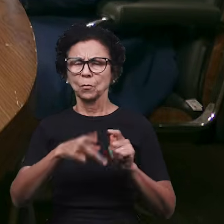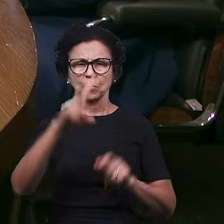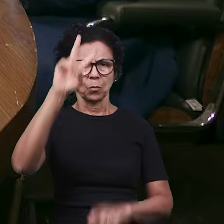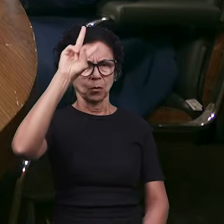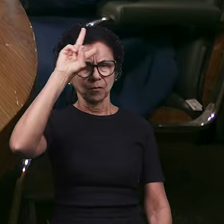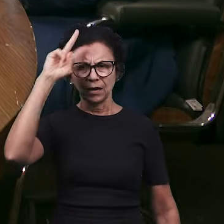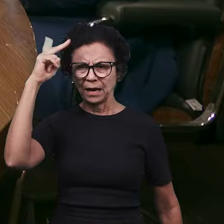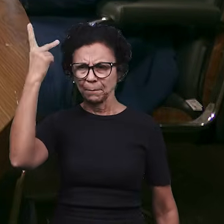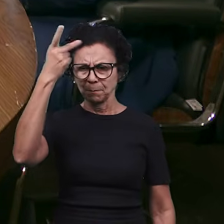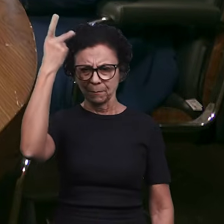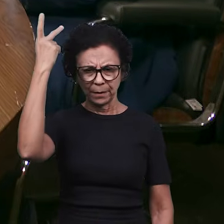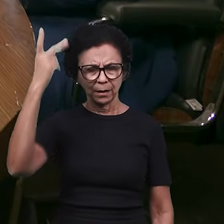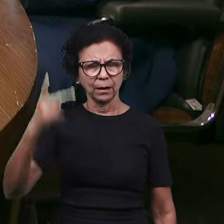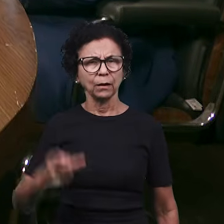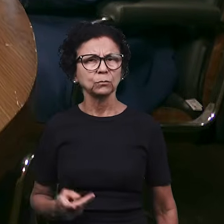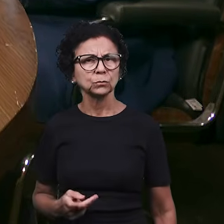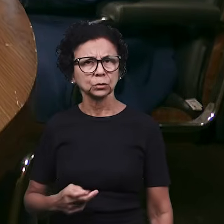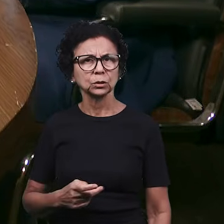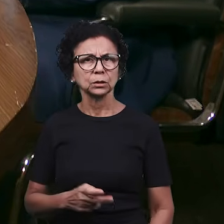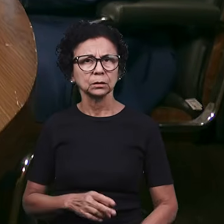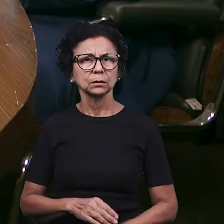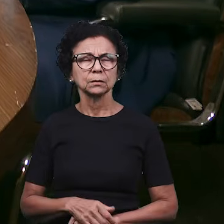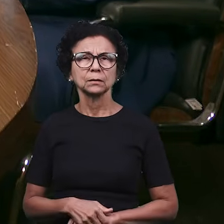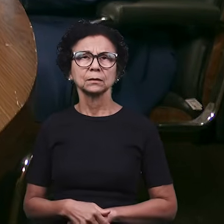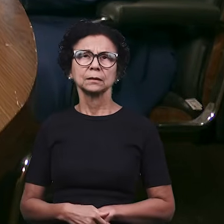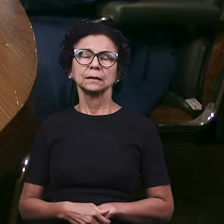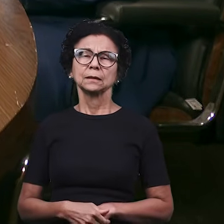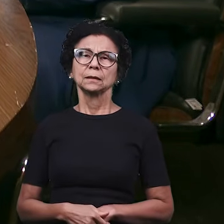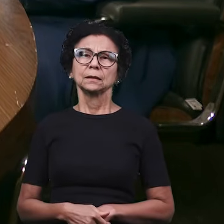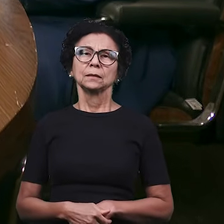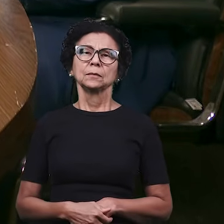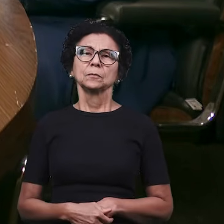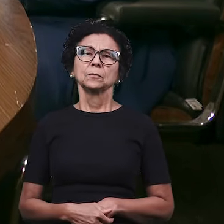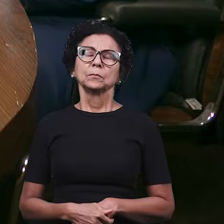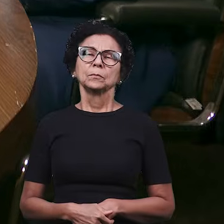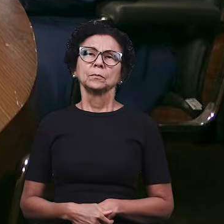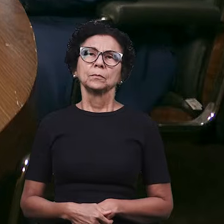Rebeldes fostes, né? Mas o Senhor deixa um testemunho.